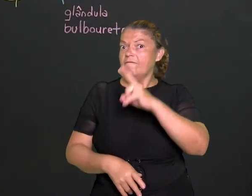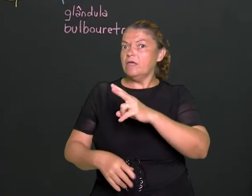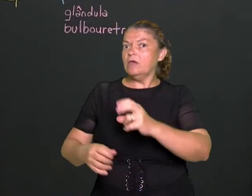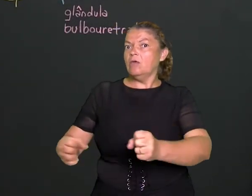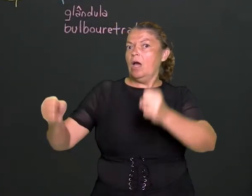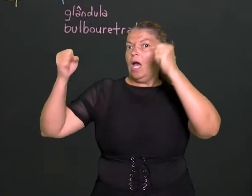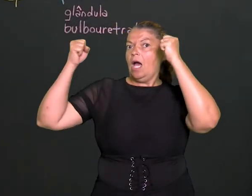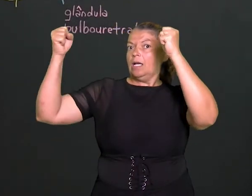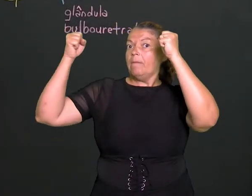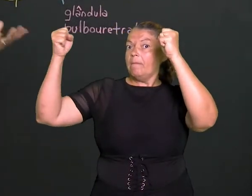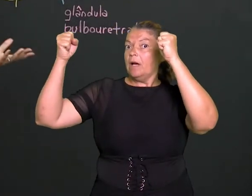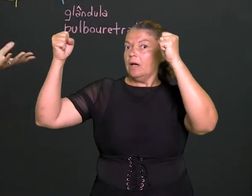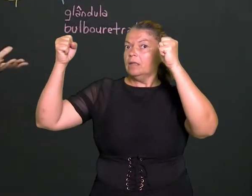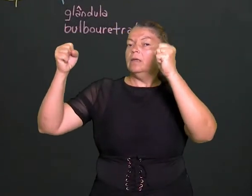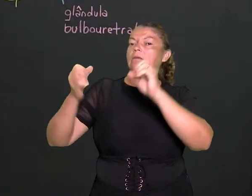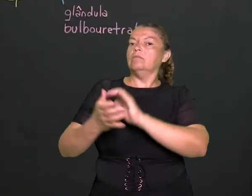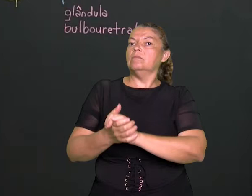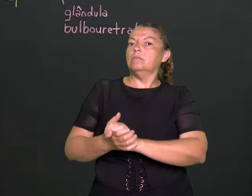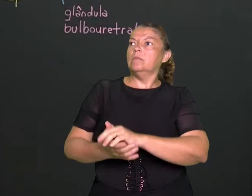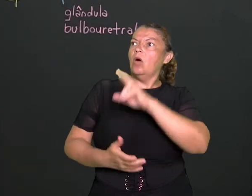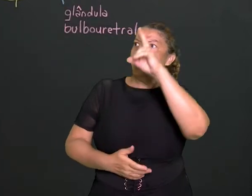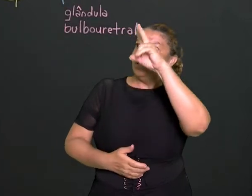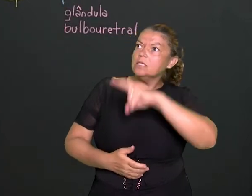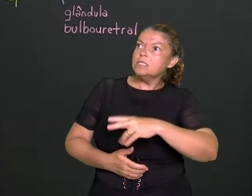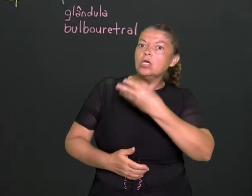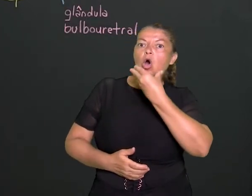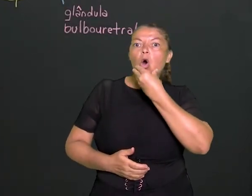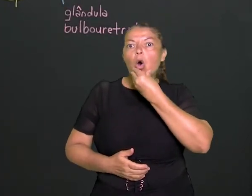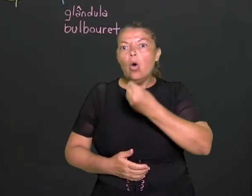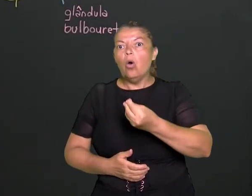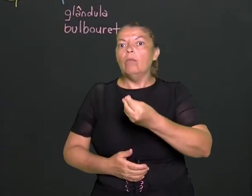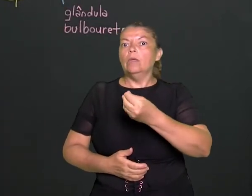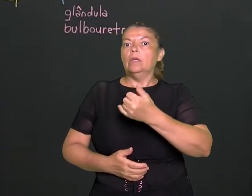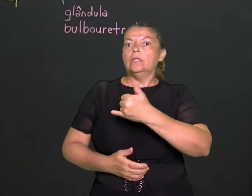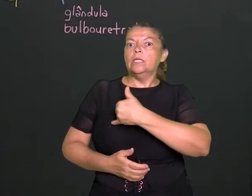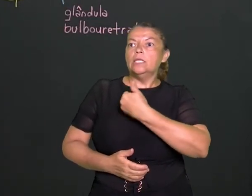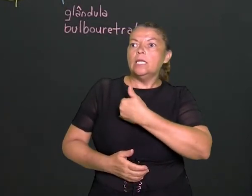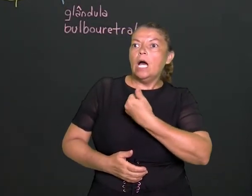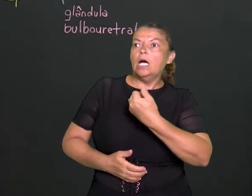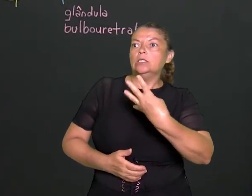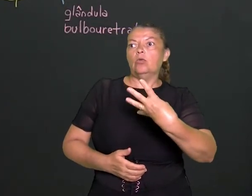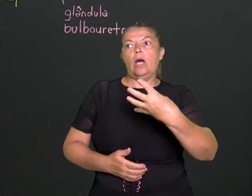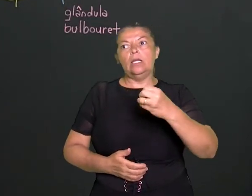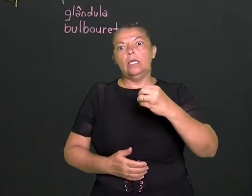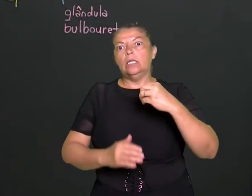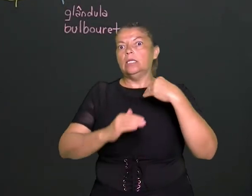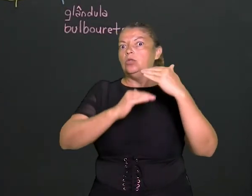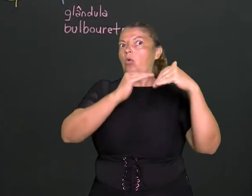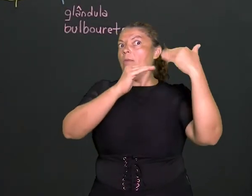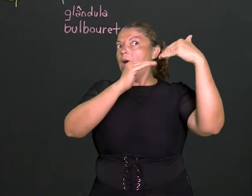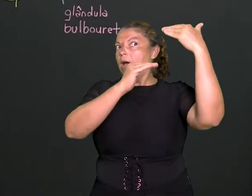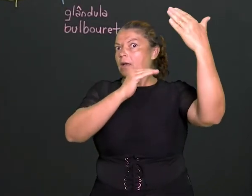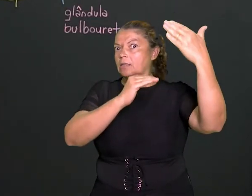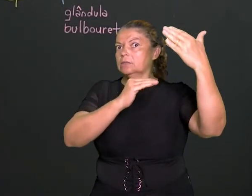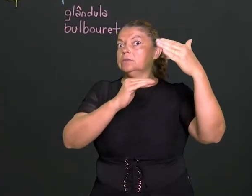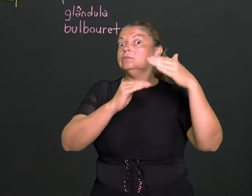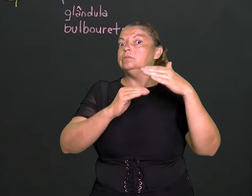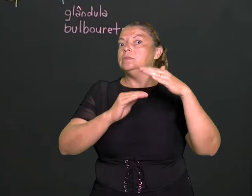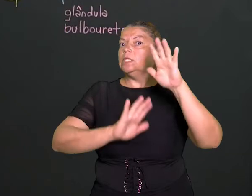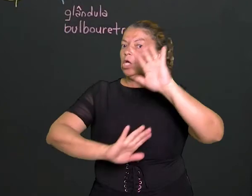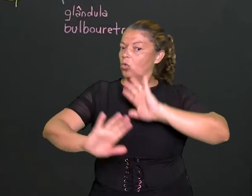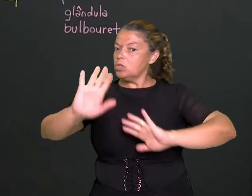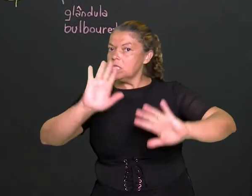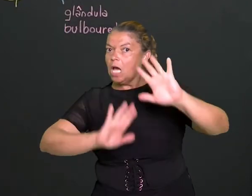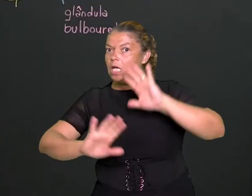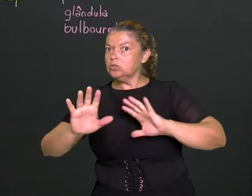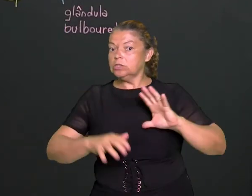campanhas conscientizando homens, a partir aí dos 40 anos, 45 anos, uma atenção maior em relação ao câncer